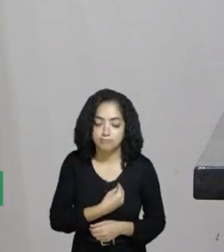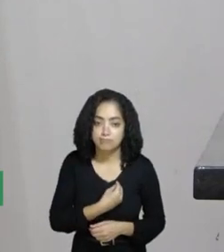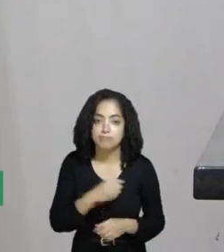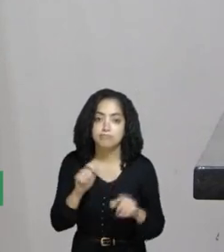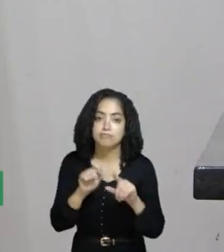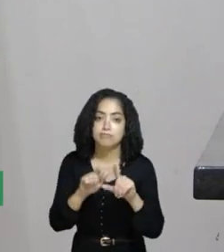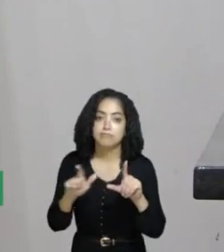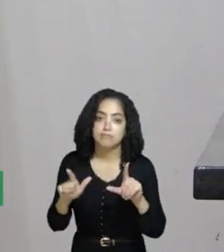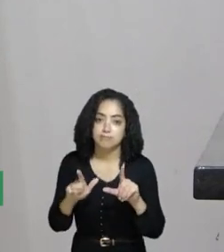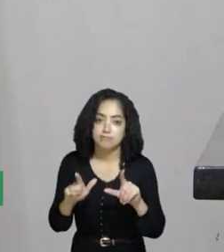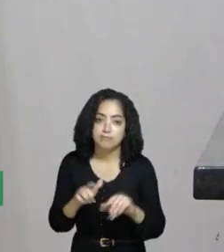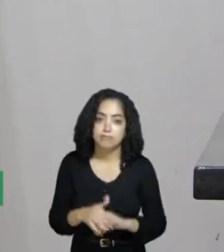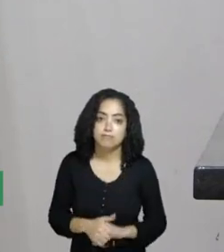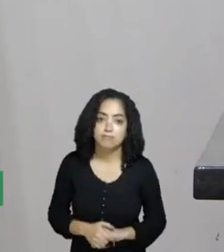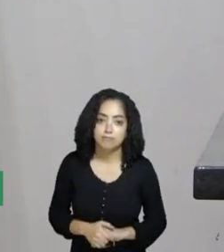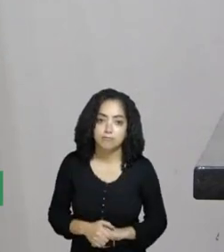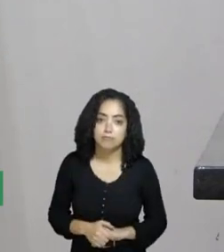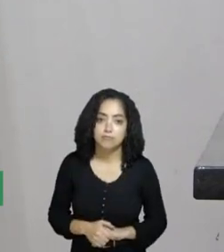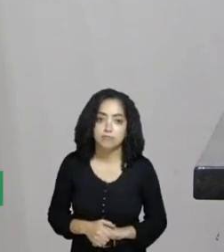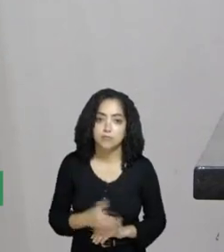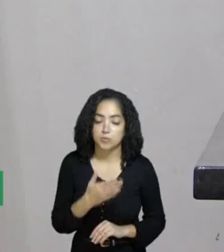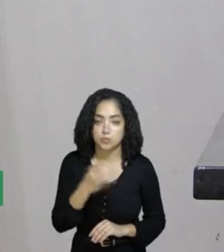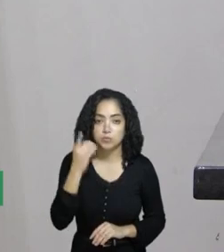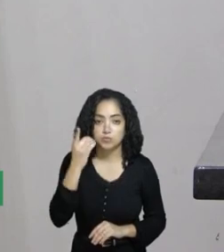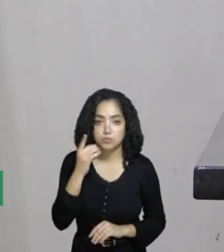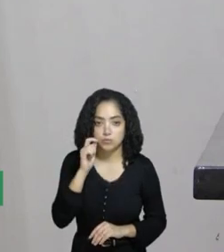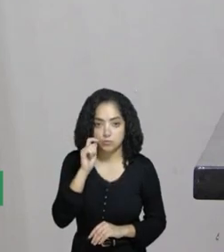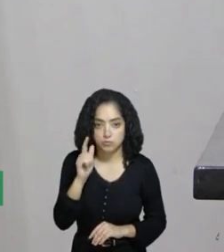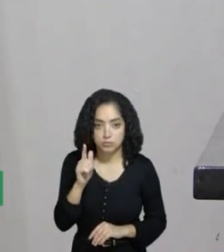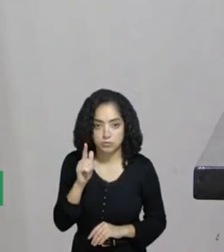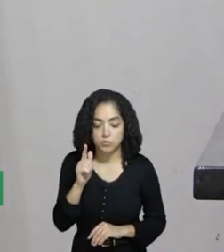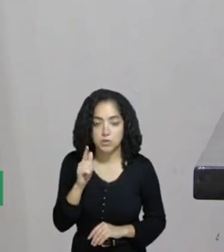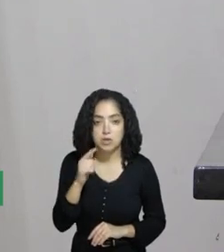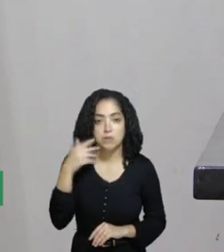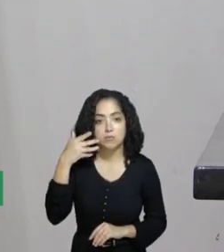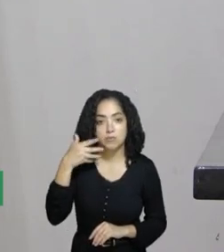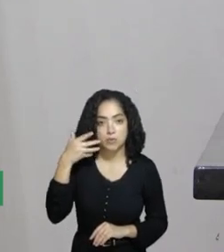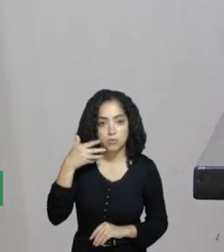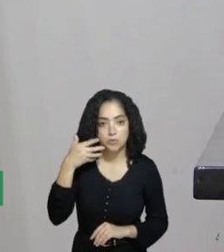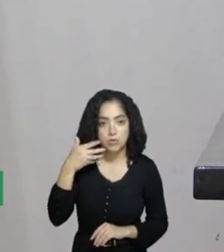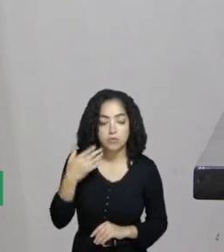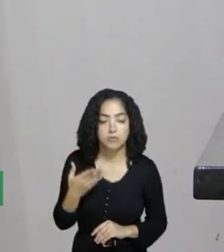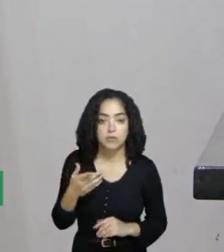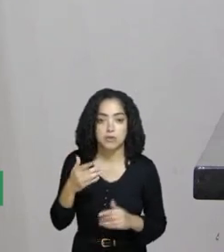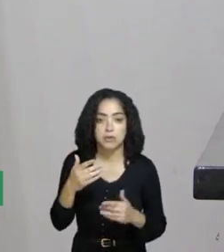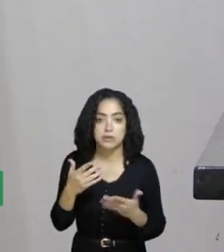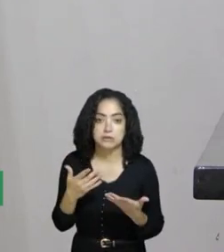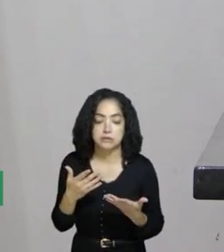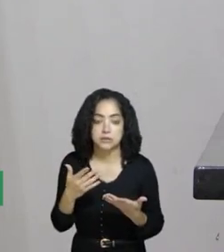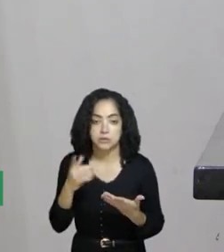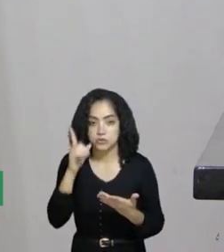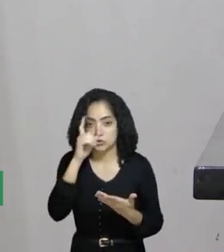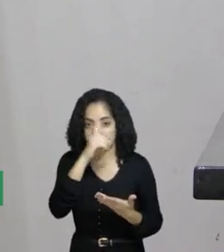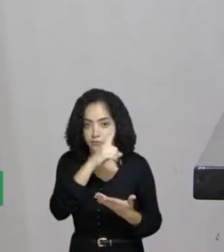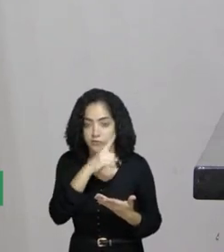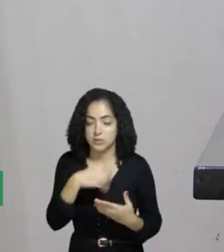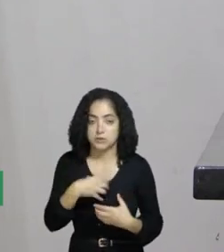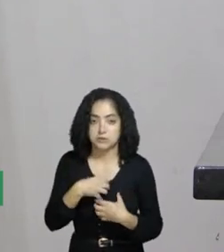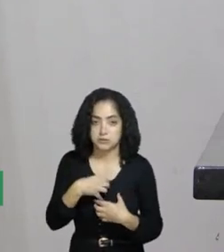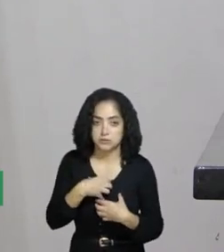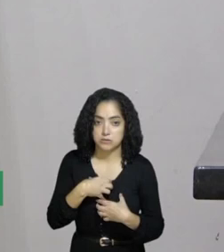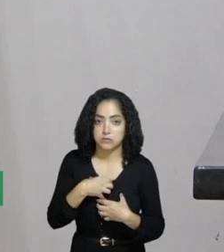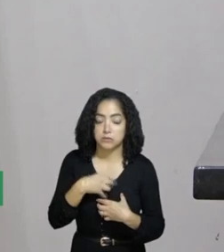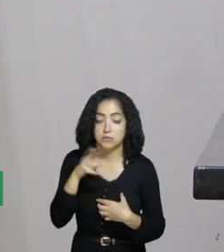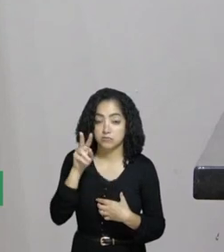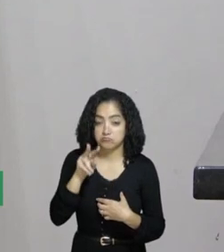TVAL. Depois da fala do deputado Antídio Lunelli, fica até complicado a gente não ficar abalado. São cenas muito